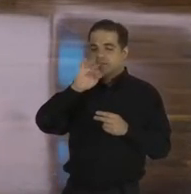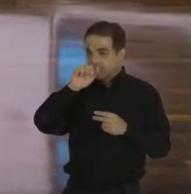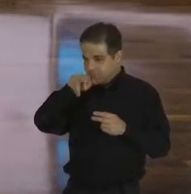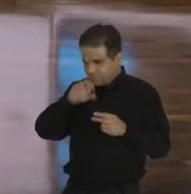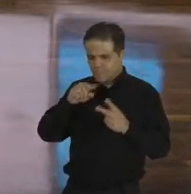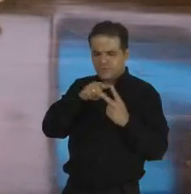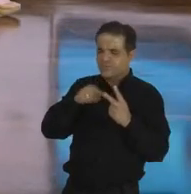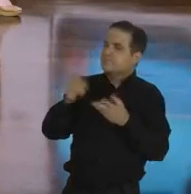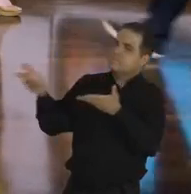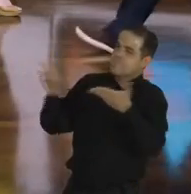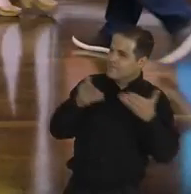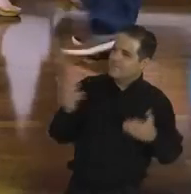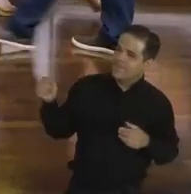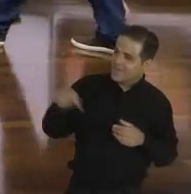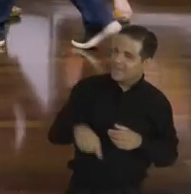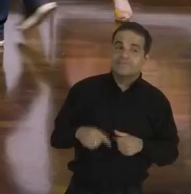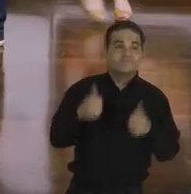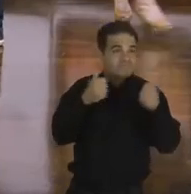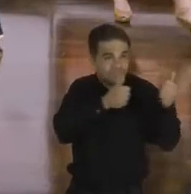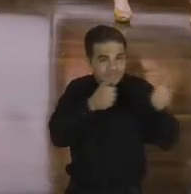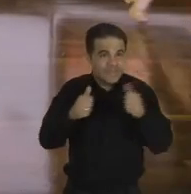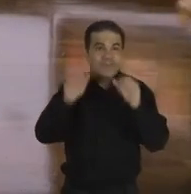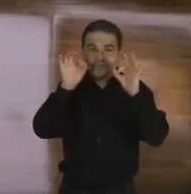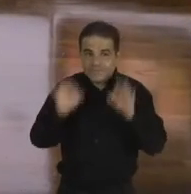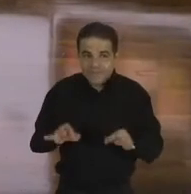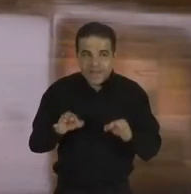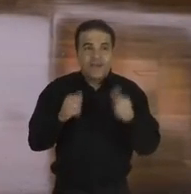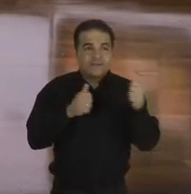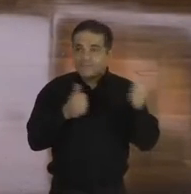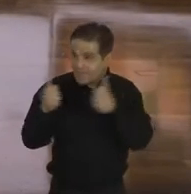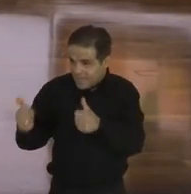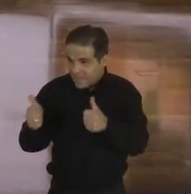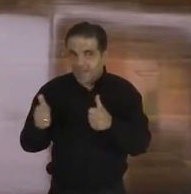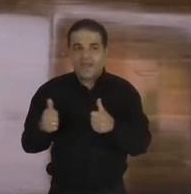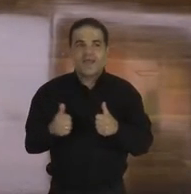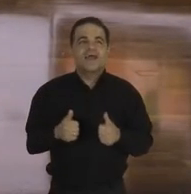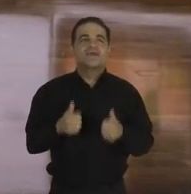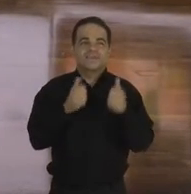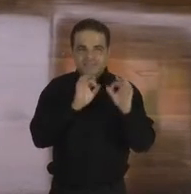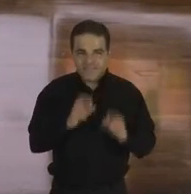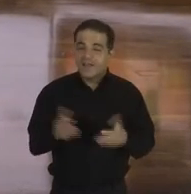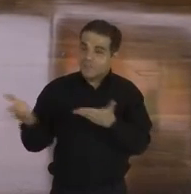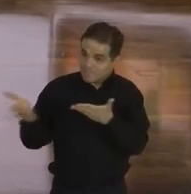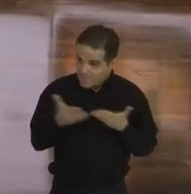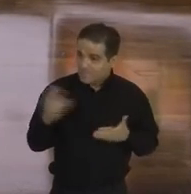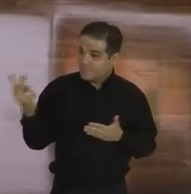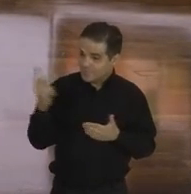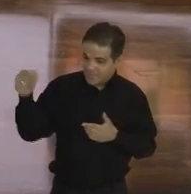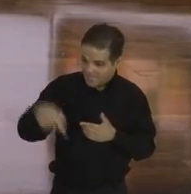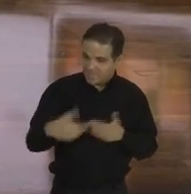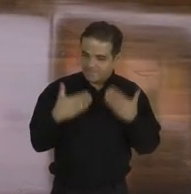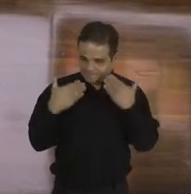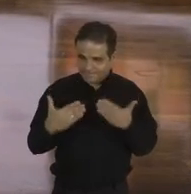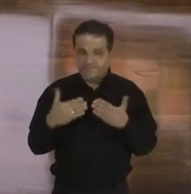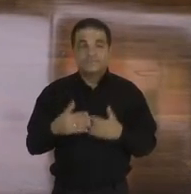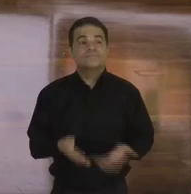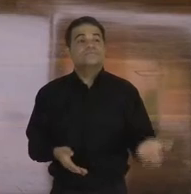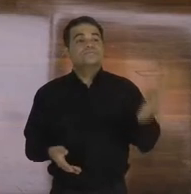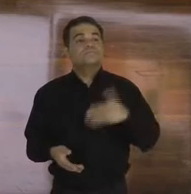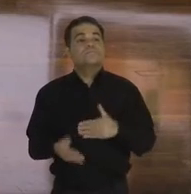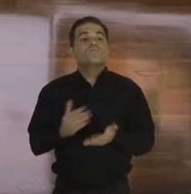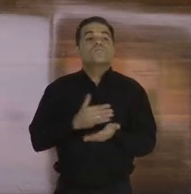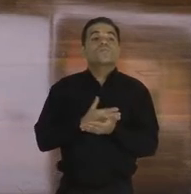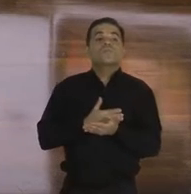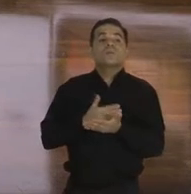a o BH fica perto do Olhar do bem tudo certo bem-vindos vamos lá